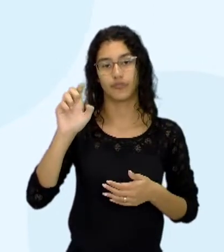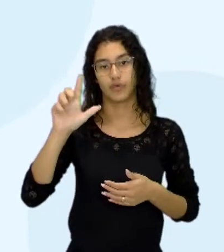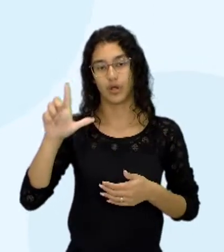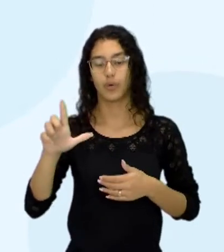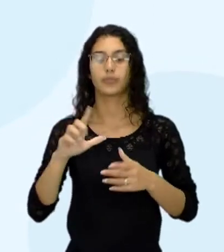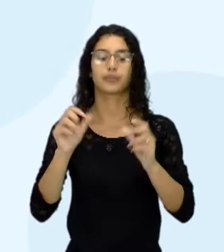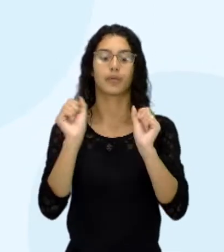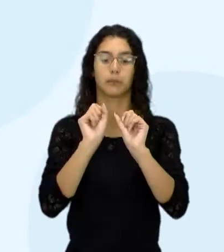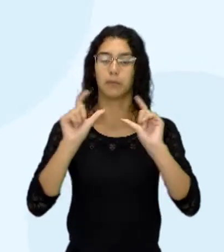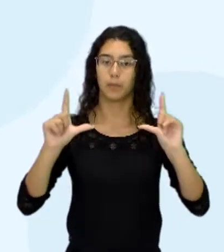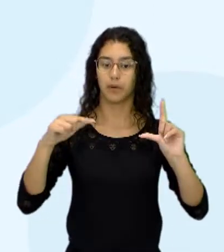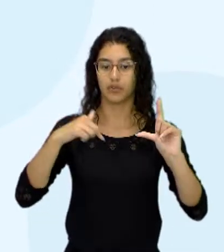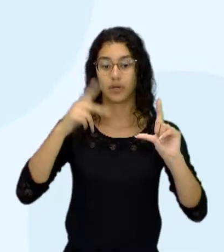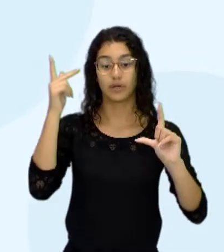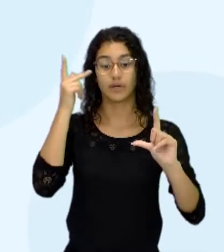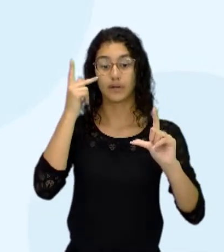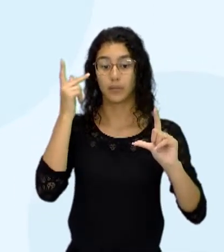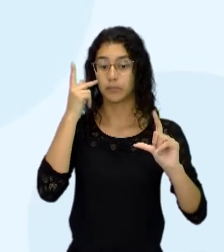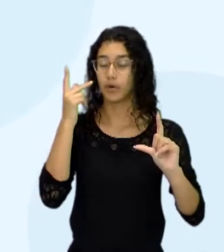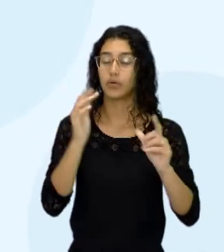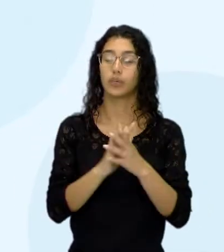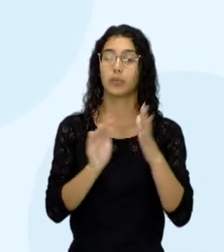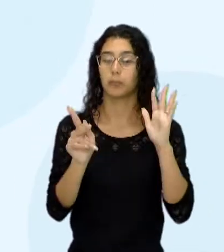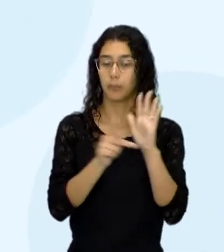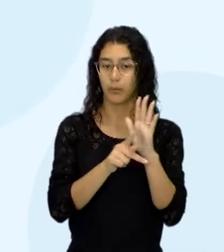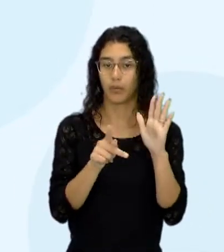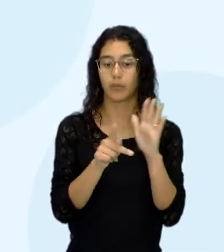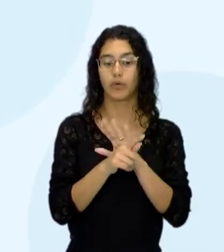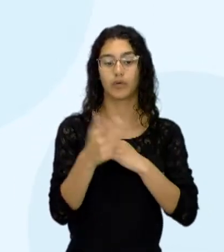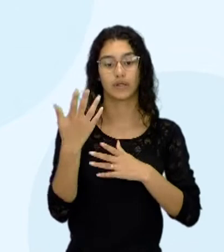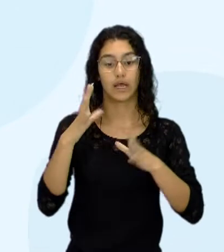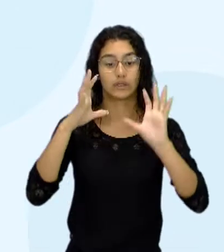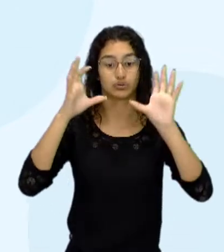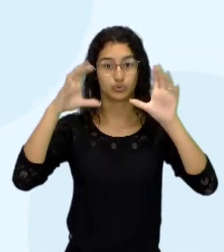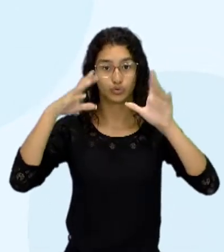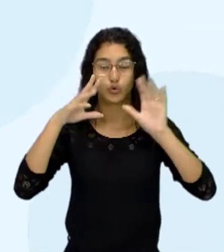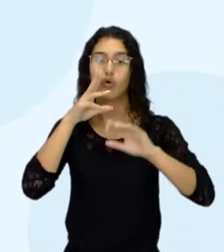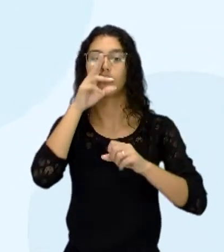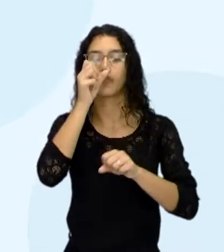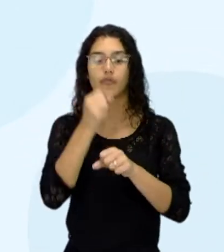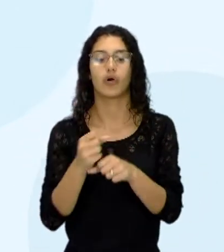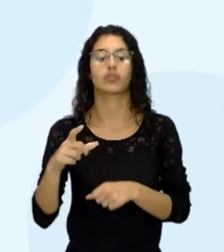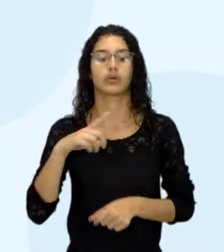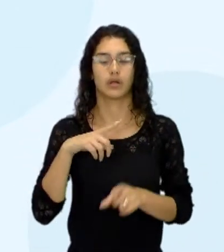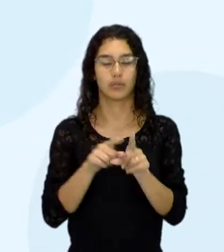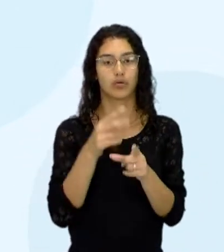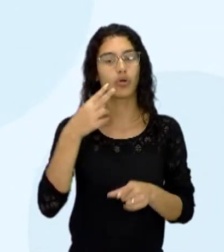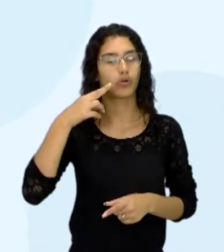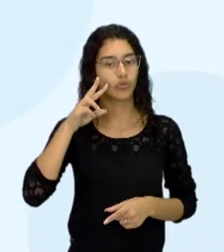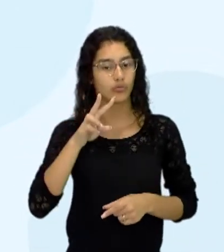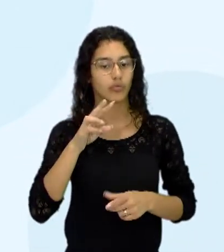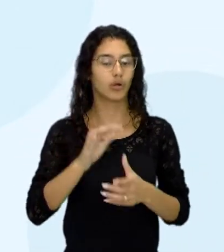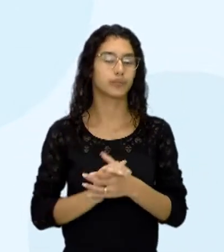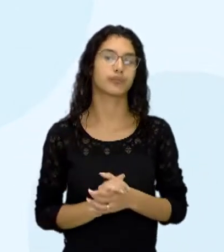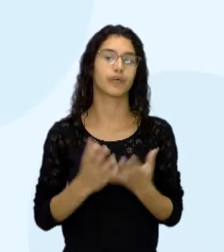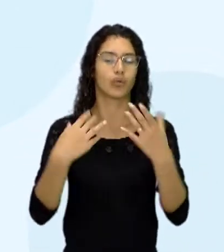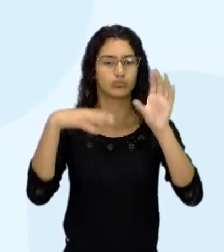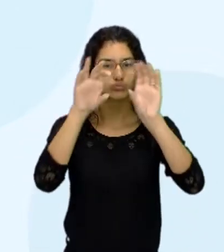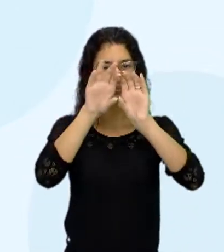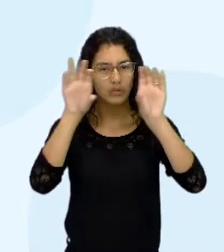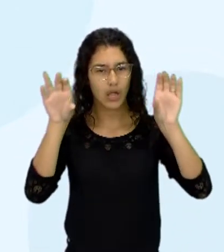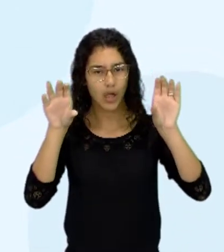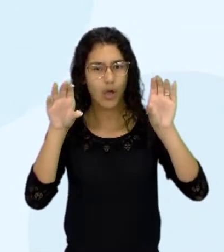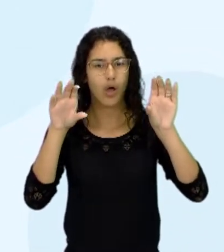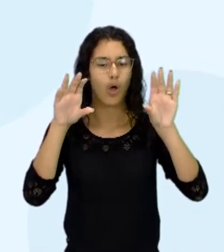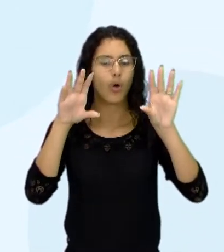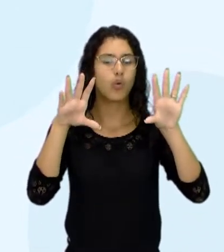imagem, para quem mora aqui em São Paulo, é uma imagem muito característica, quando tem as grandes tempestades, né? Como a gente vê esse céu escuro, parece